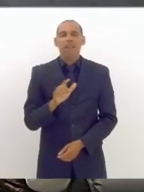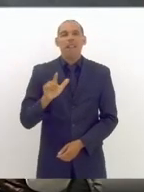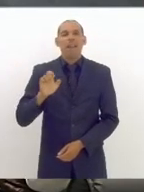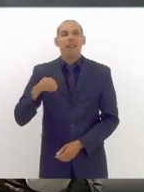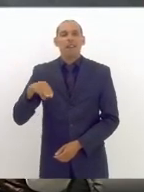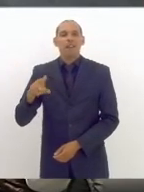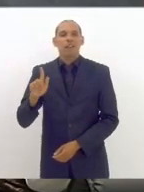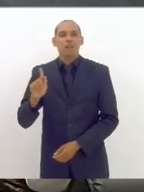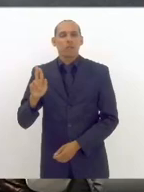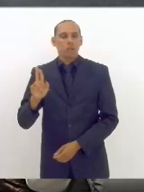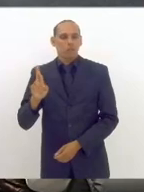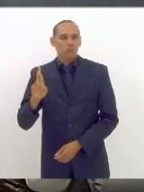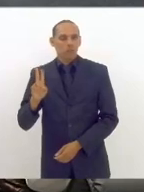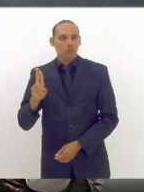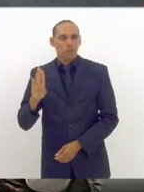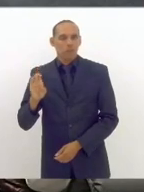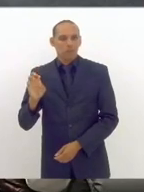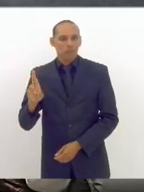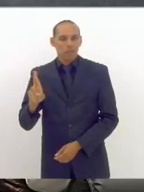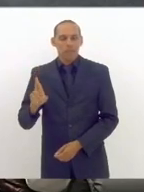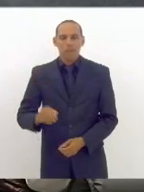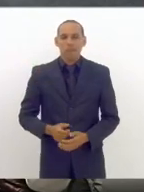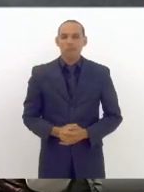Bom dia a todos.